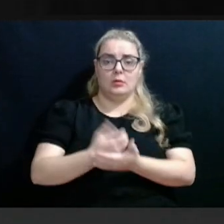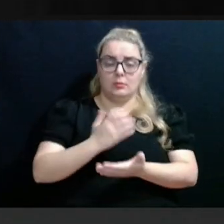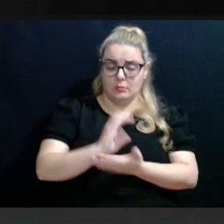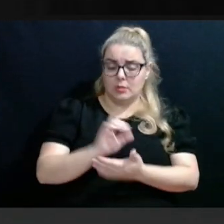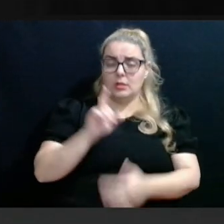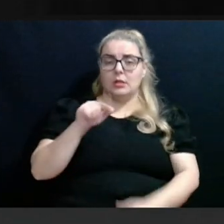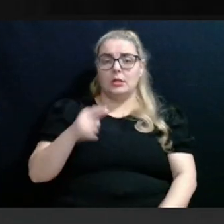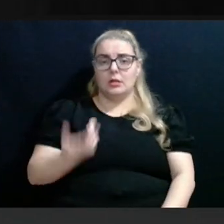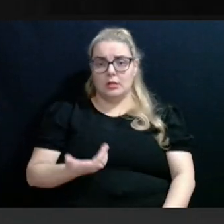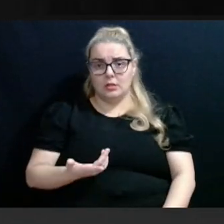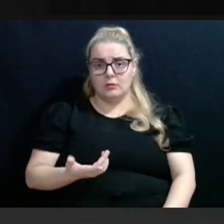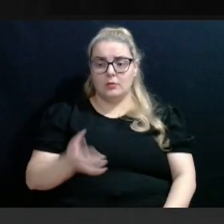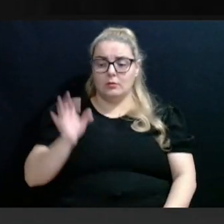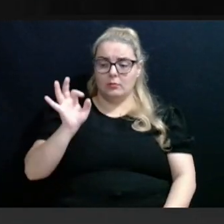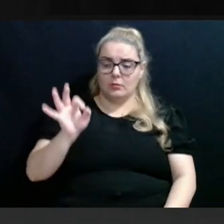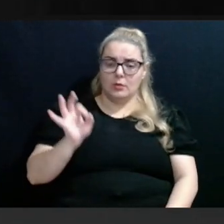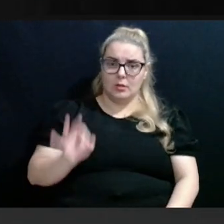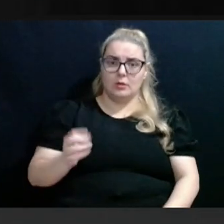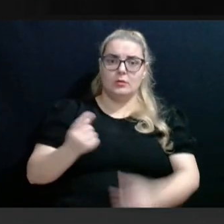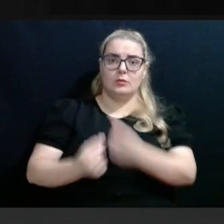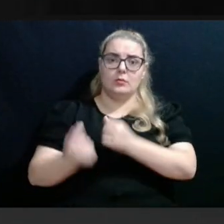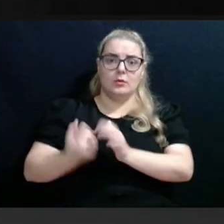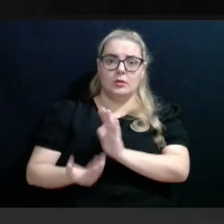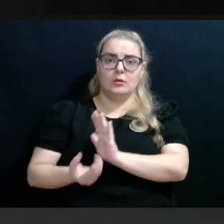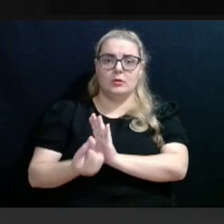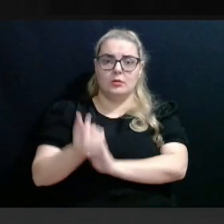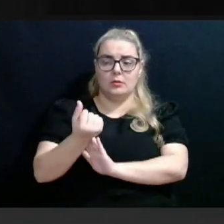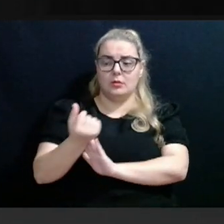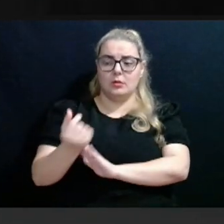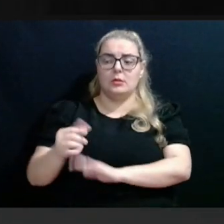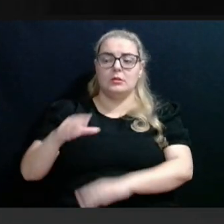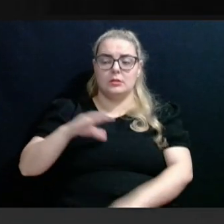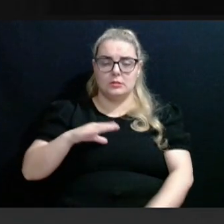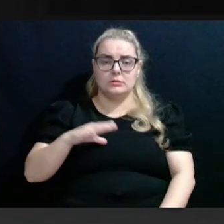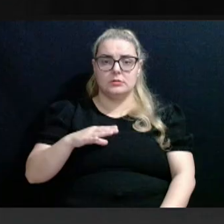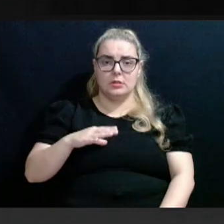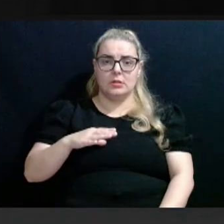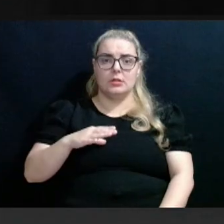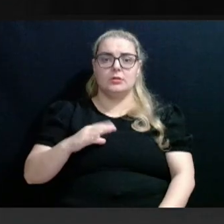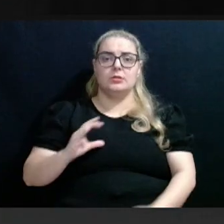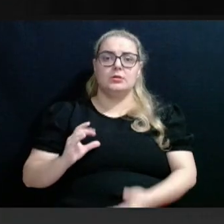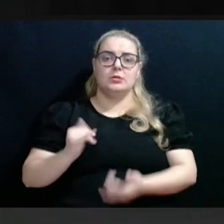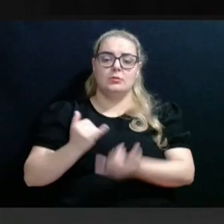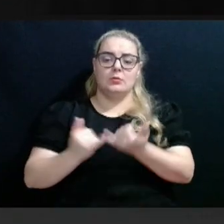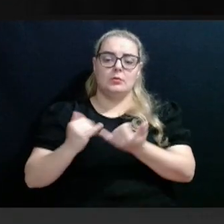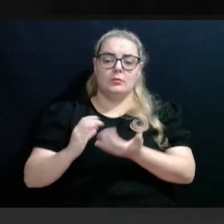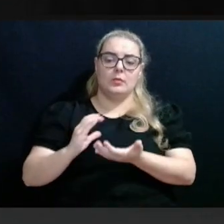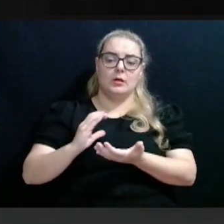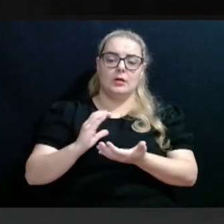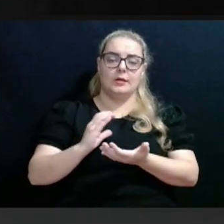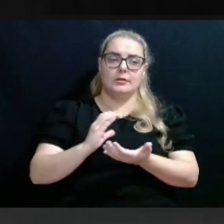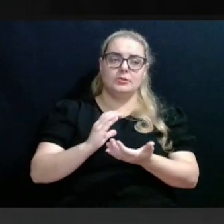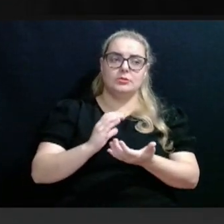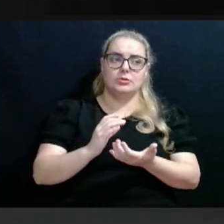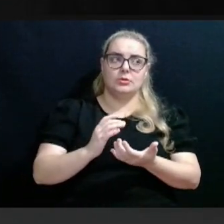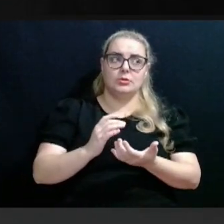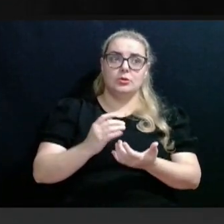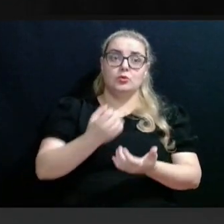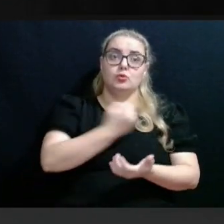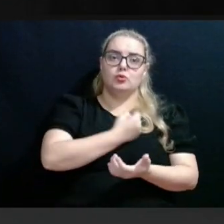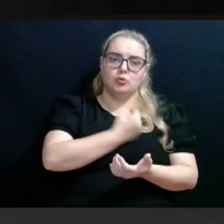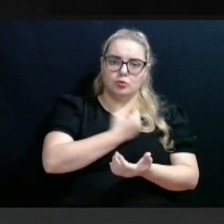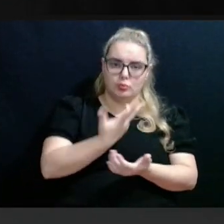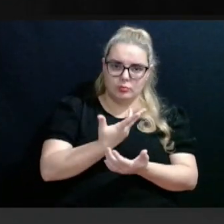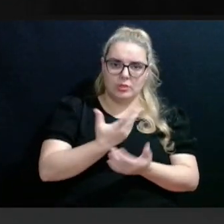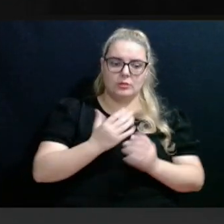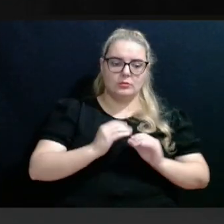um percentual do orçamento em que os vereadores podem fazer uma destinação exclusiva para